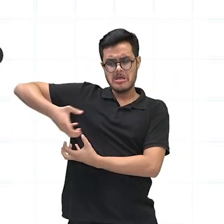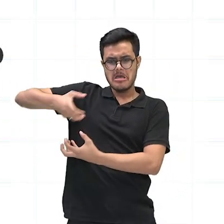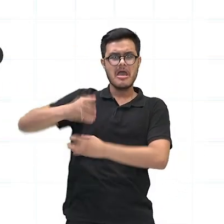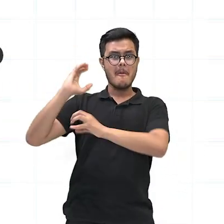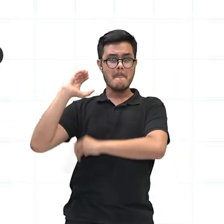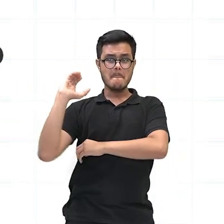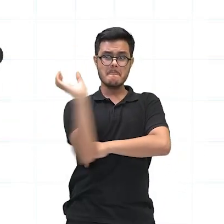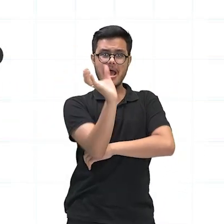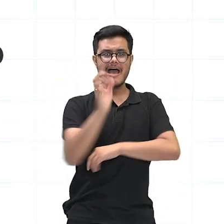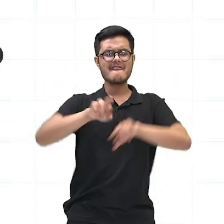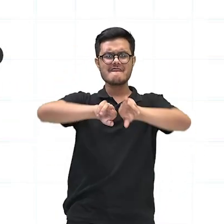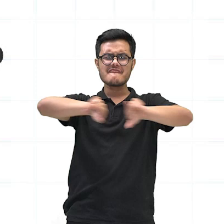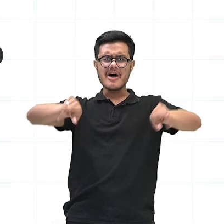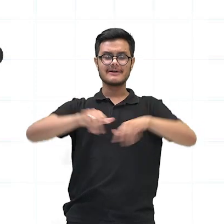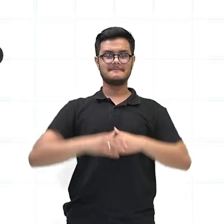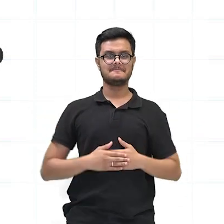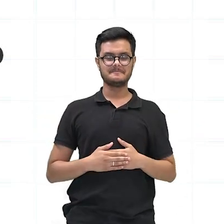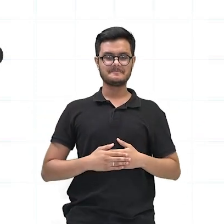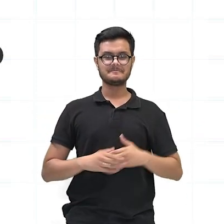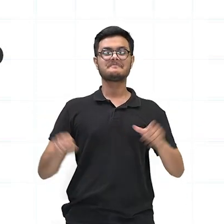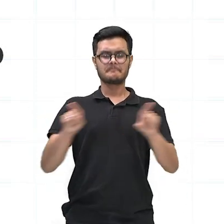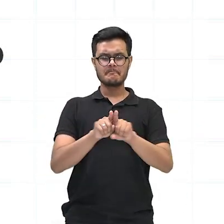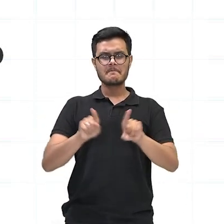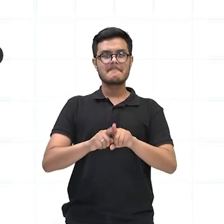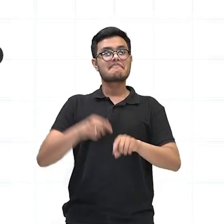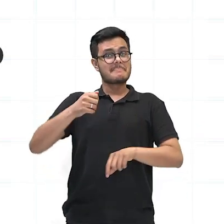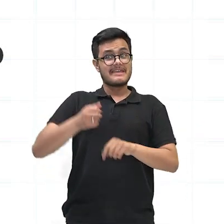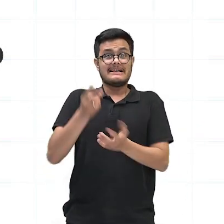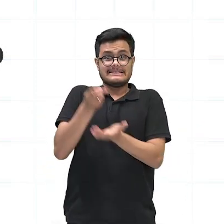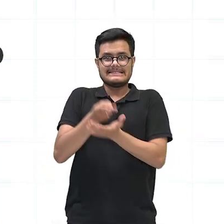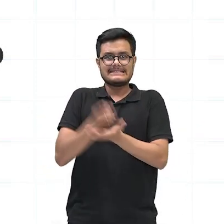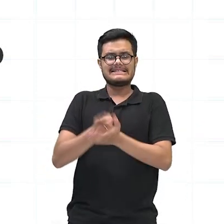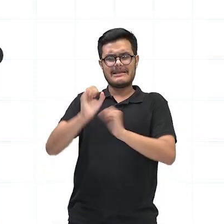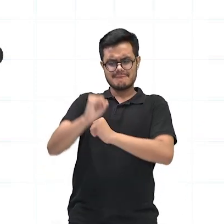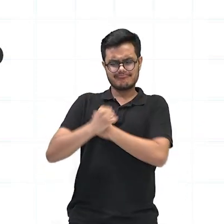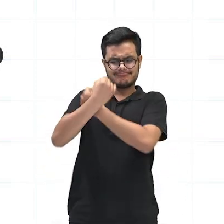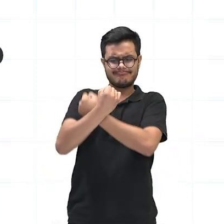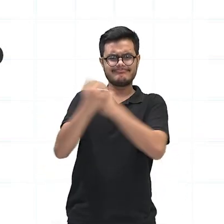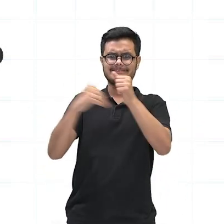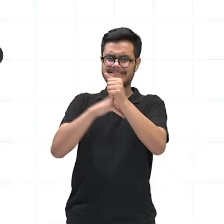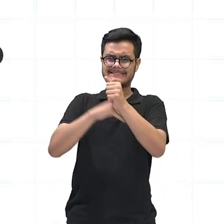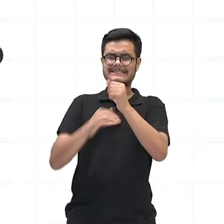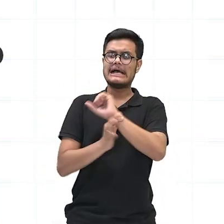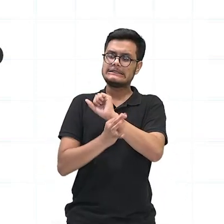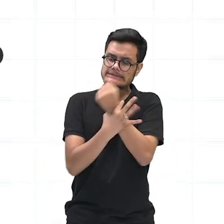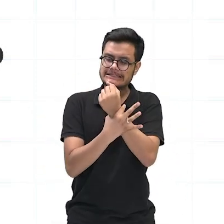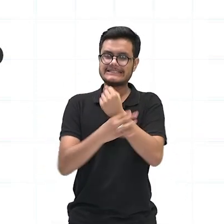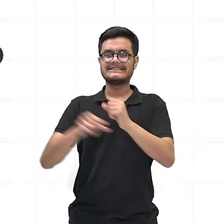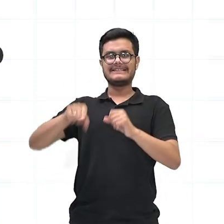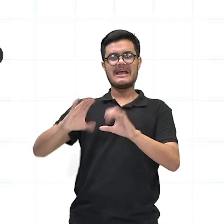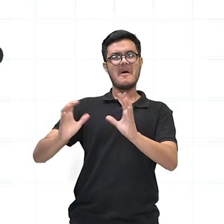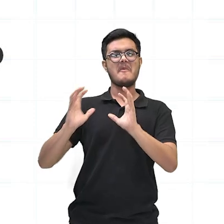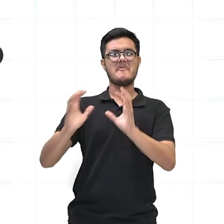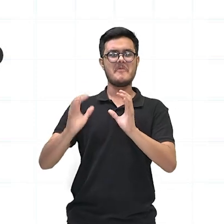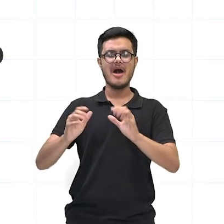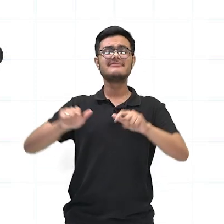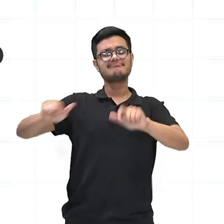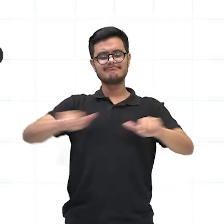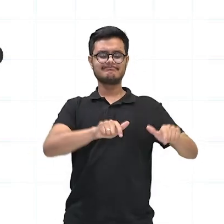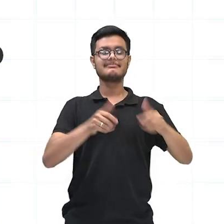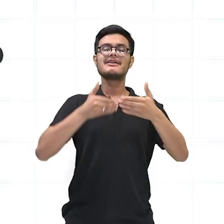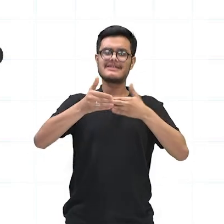outros, tá? Protegendo simultaneamente o próprio alvo, meta ou setor do campo, isso de acordo com